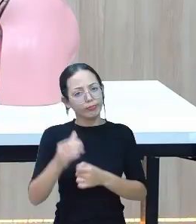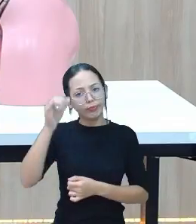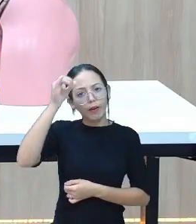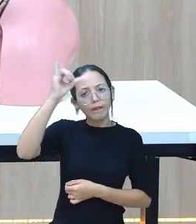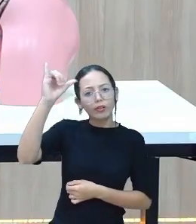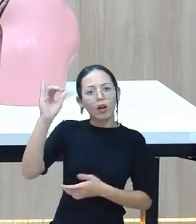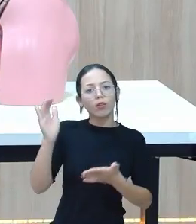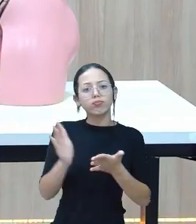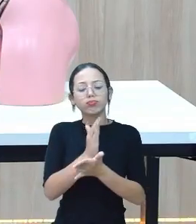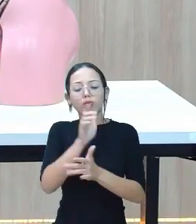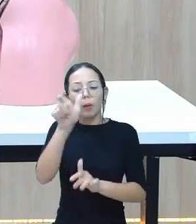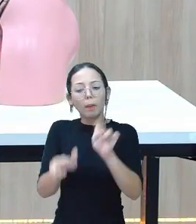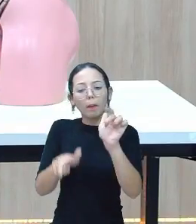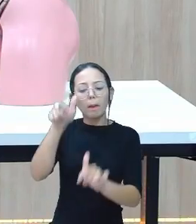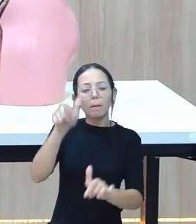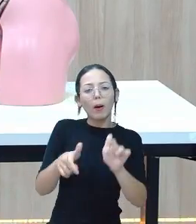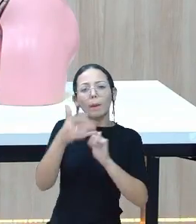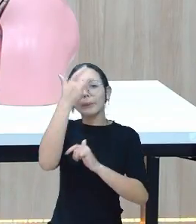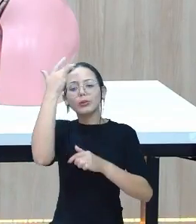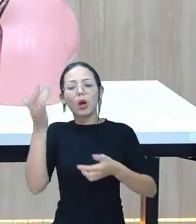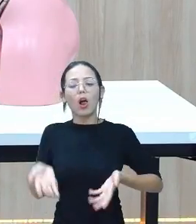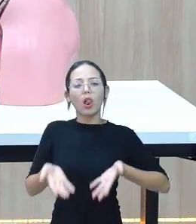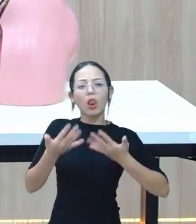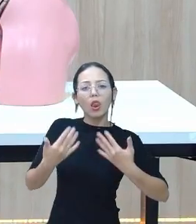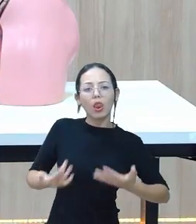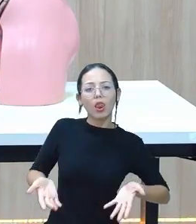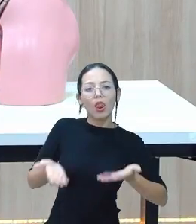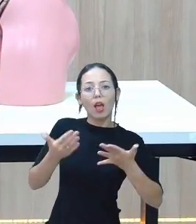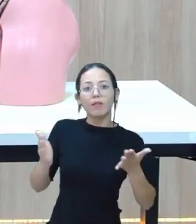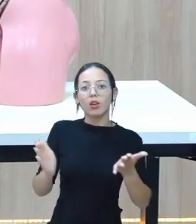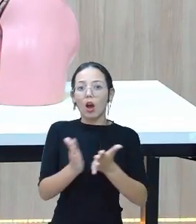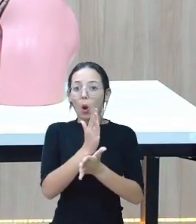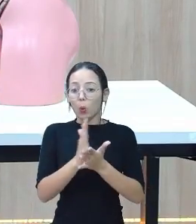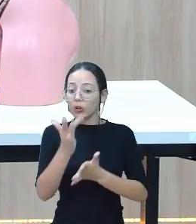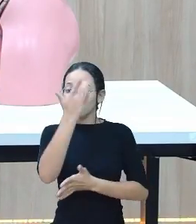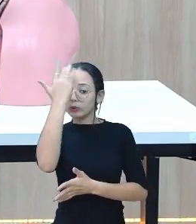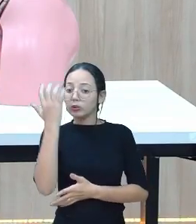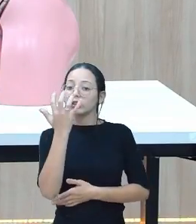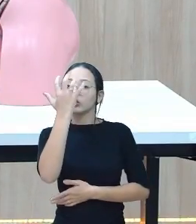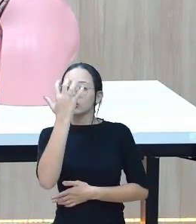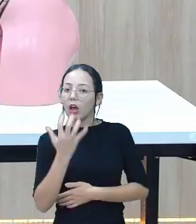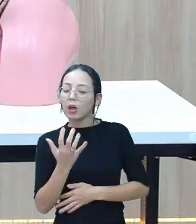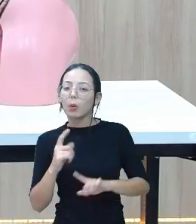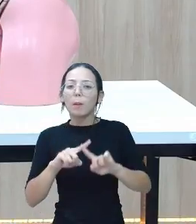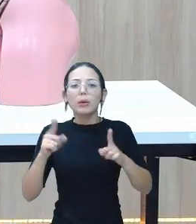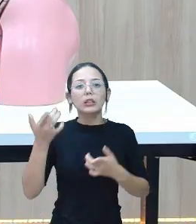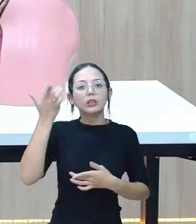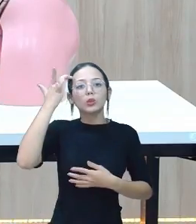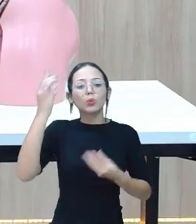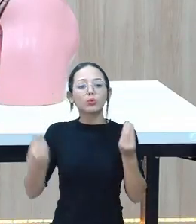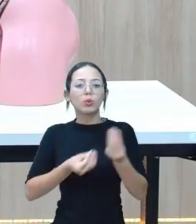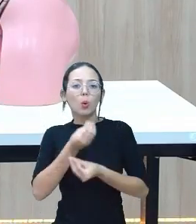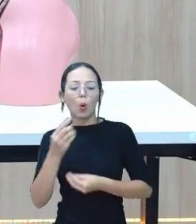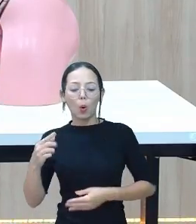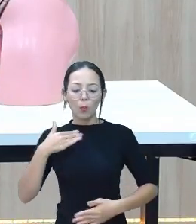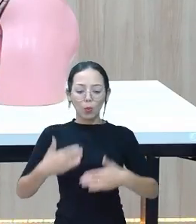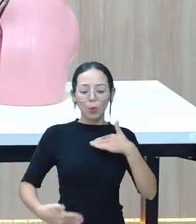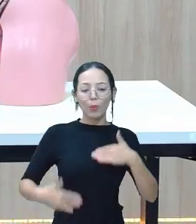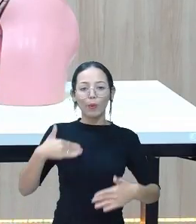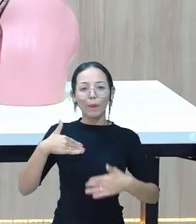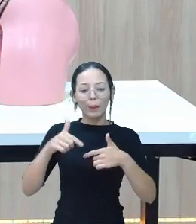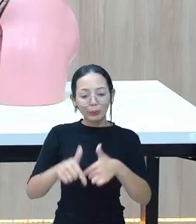vírus. Algumas pessoas têm de forma leve, outras de forma mais grave, mas não sabemos como o nosso organismo vai